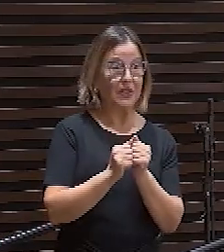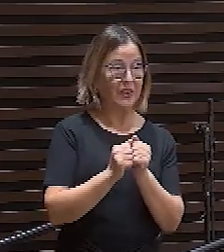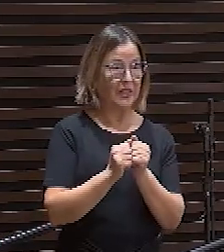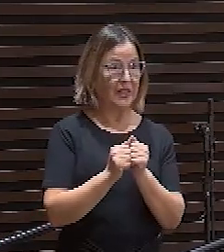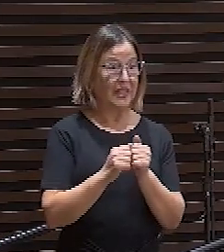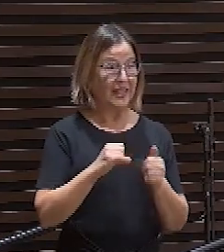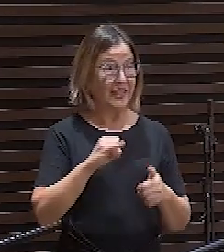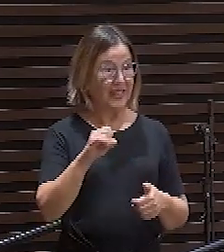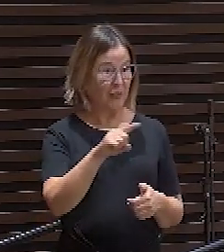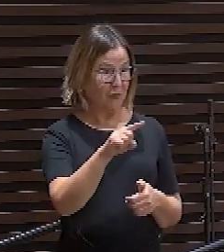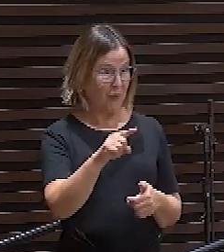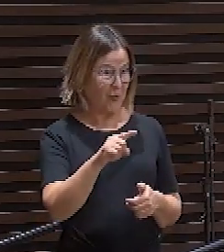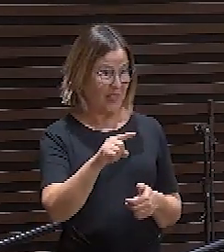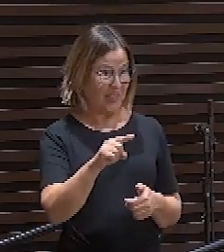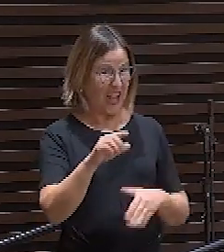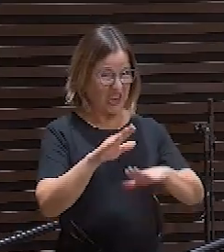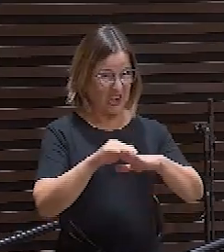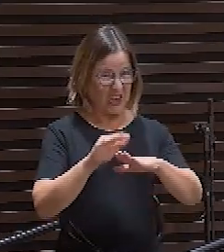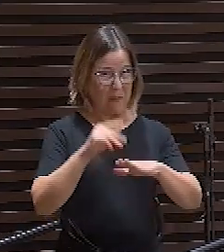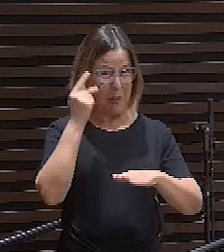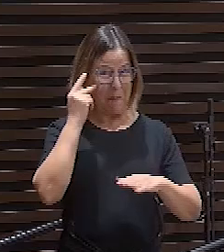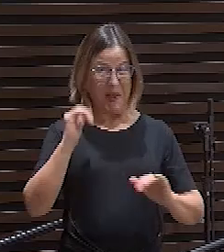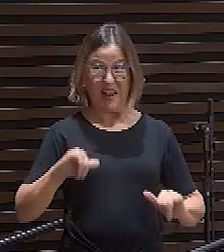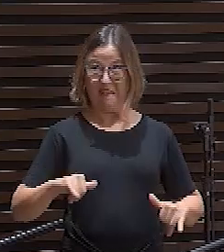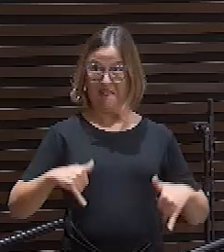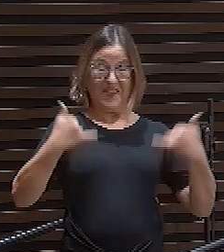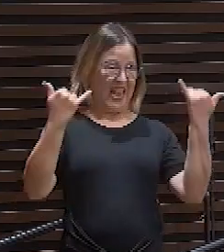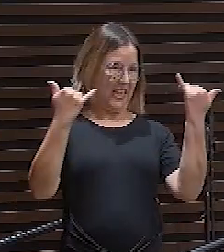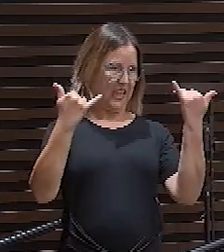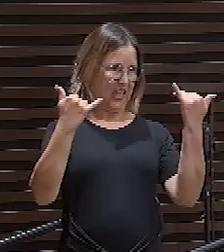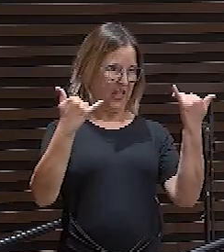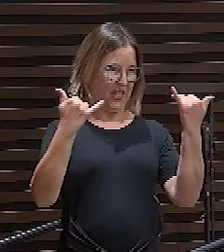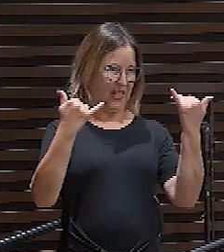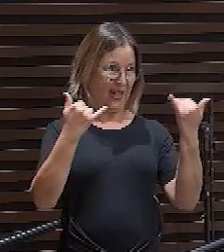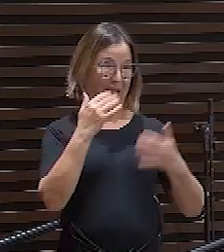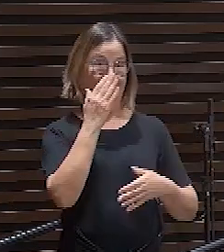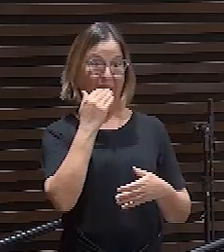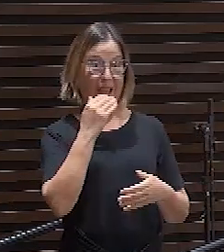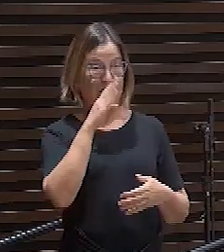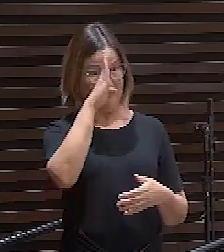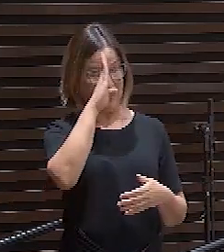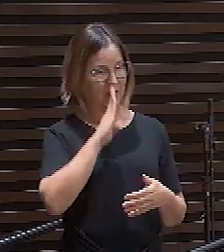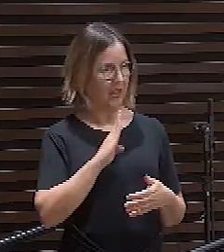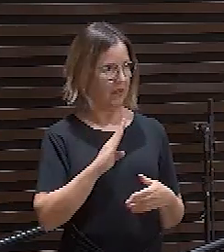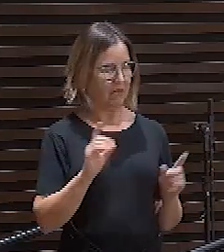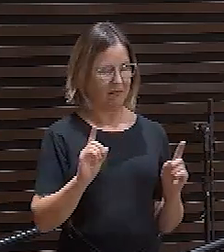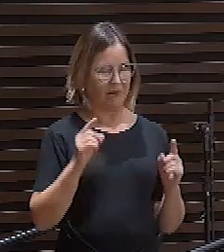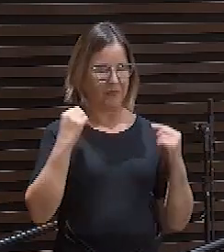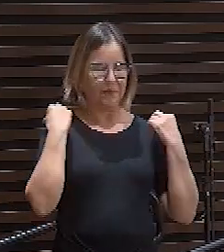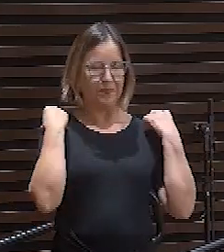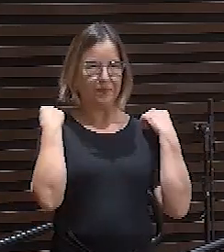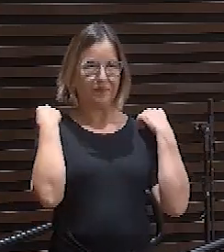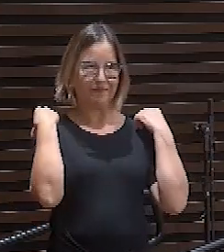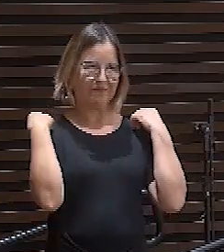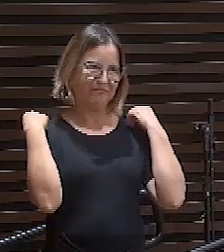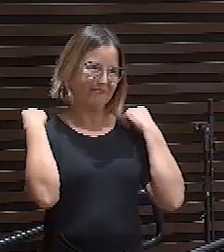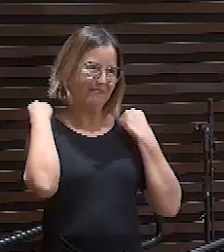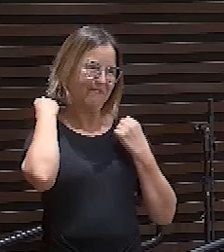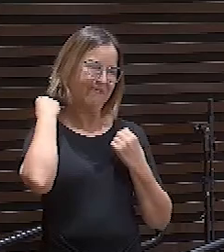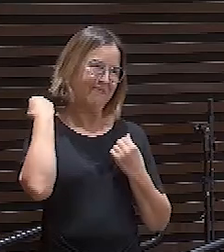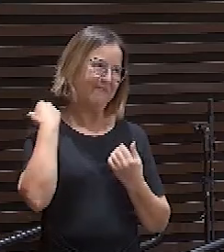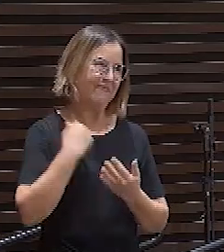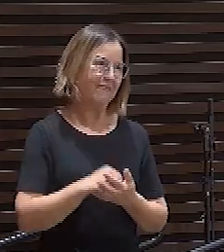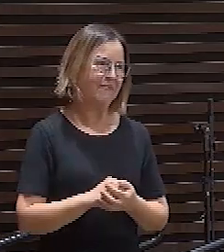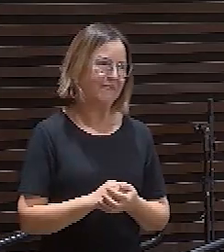fazendo festa e quando você está convidando pessoas para comer de graça. Então essa é